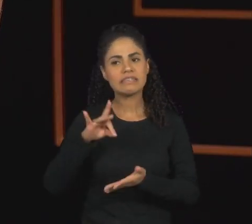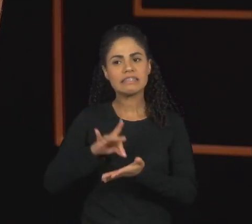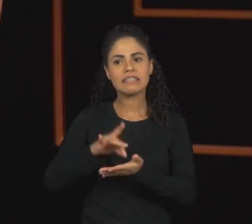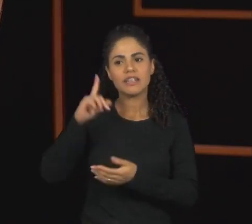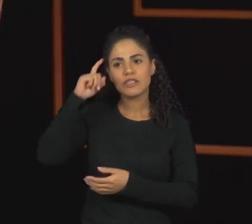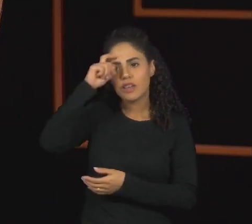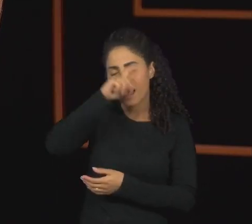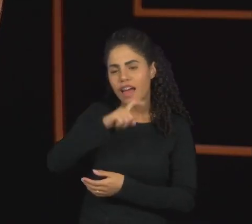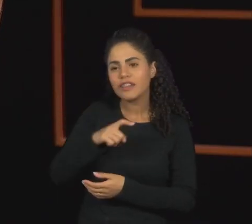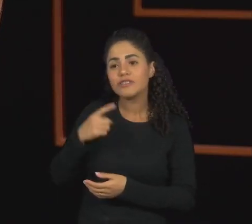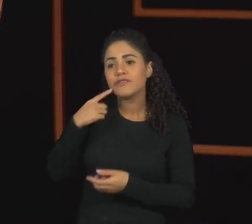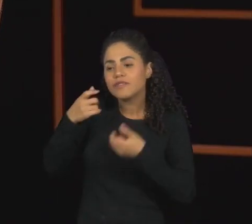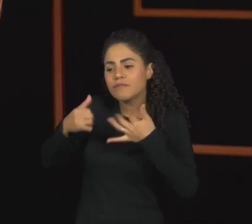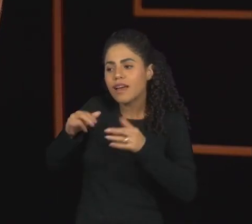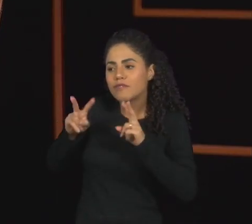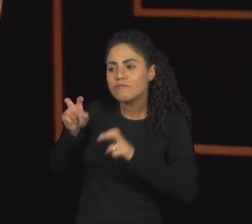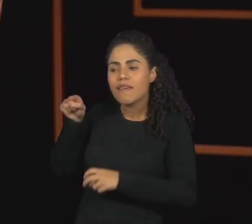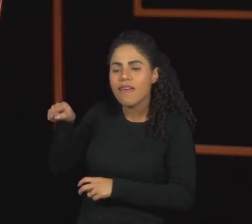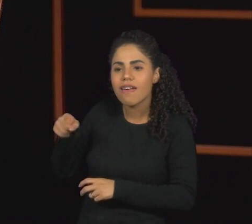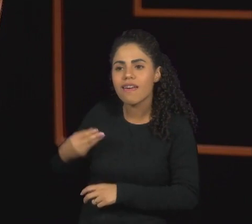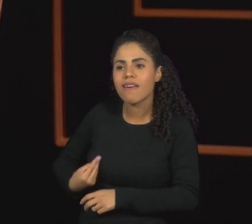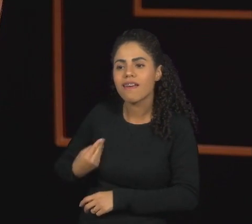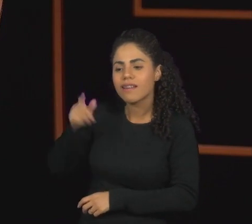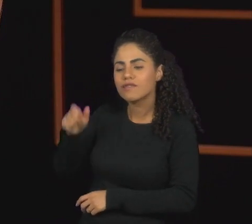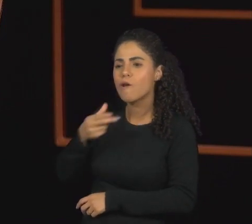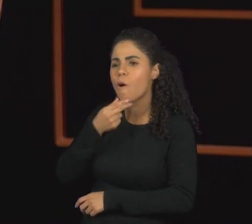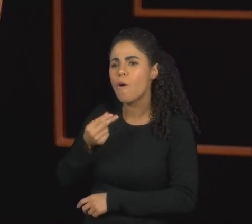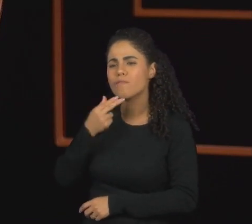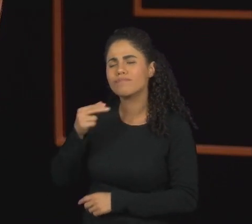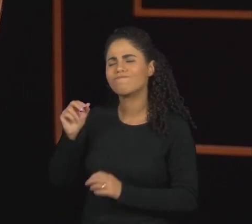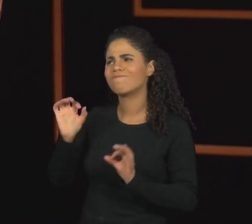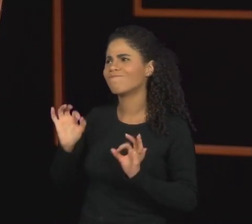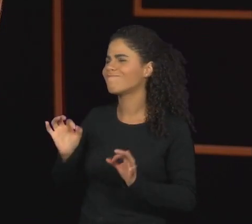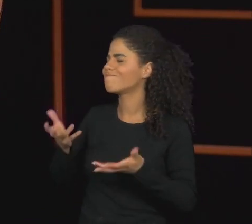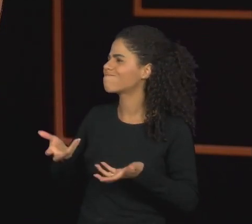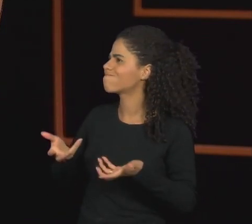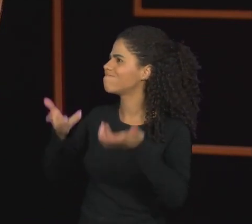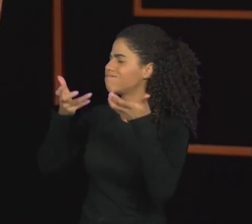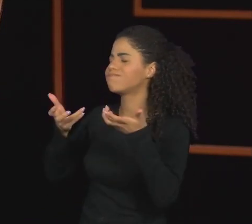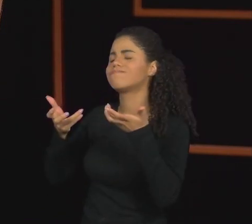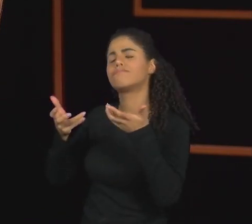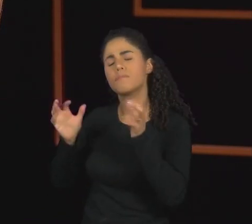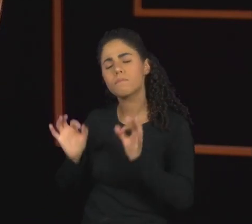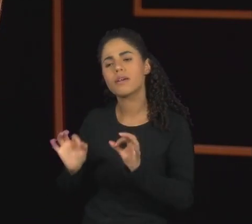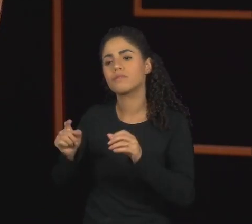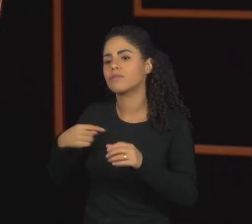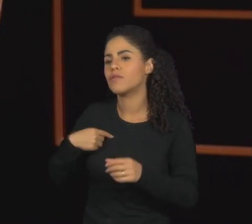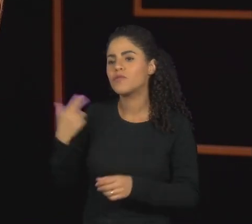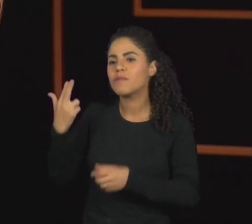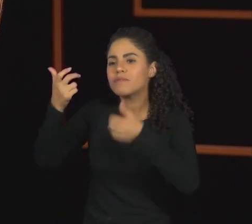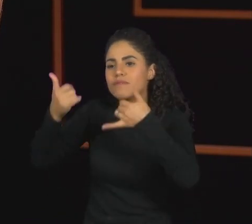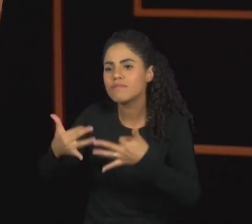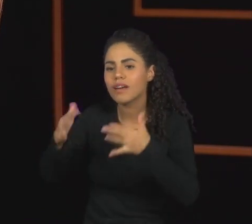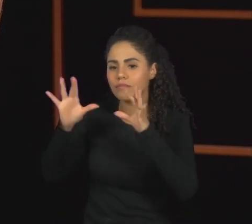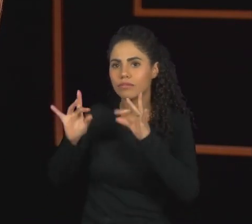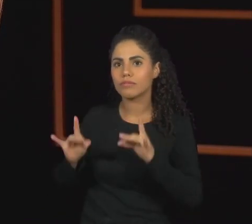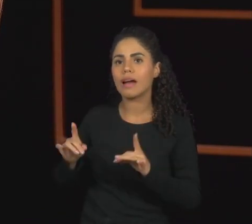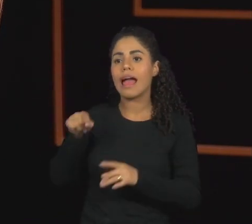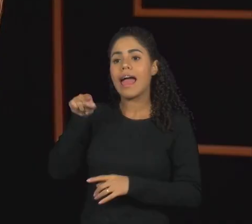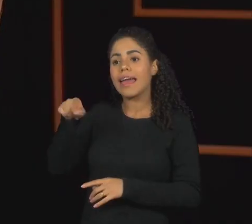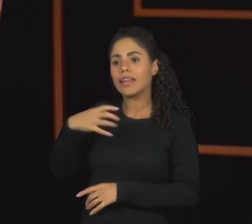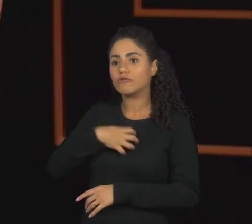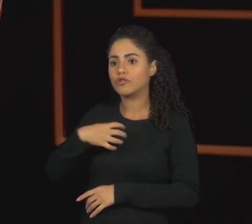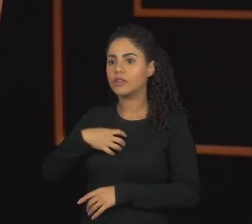do Fauzi, ele é um gênio, um mestre, em todos os sentidos da palavra. Era um homem muito retirado,